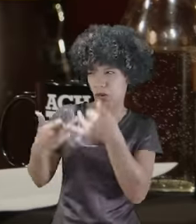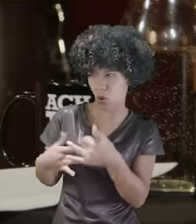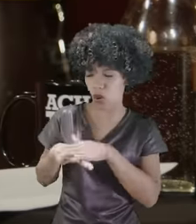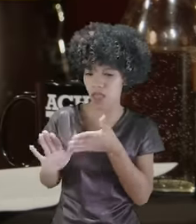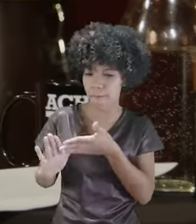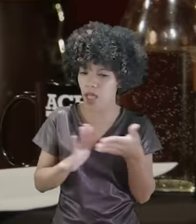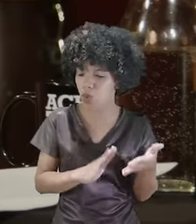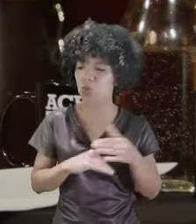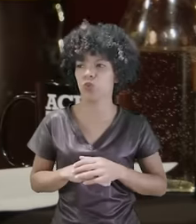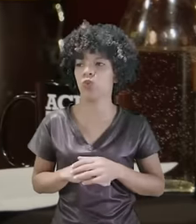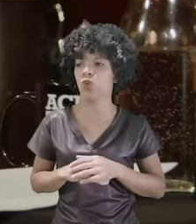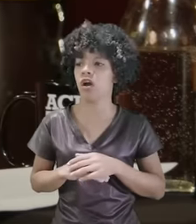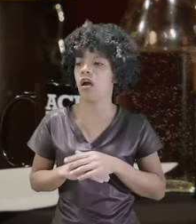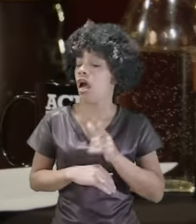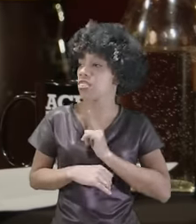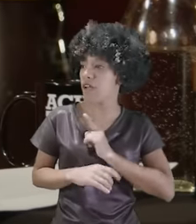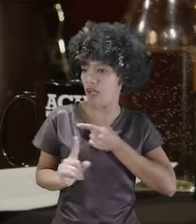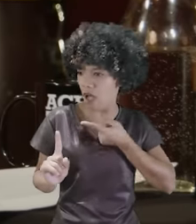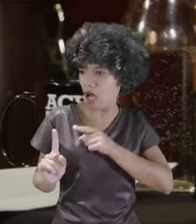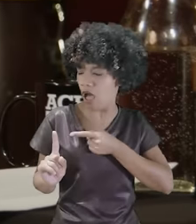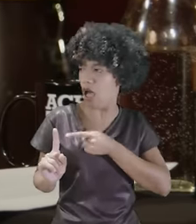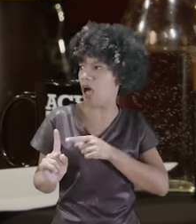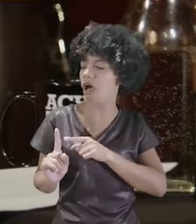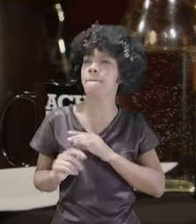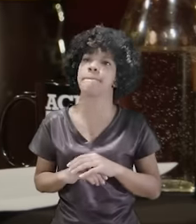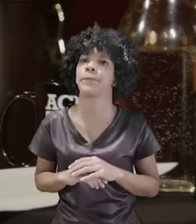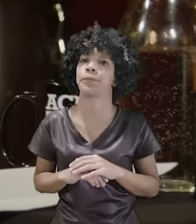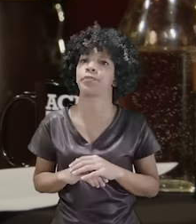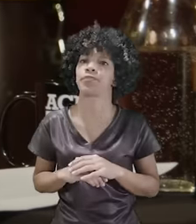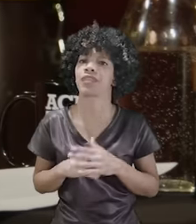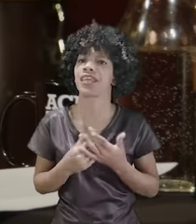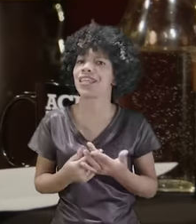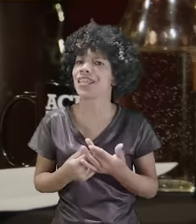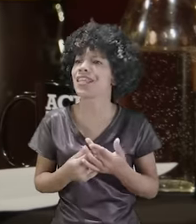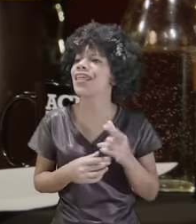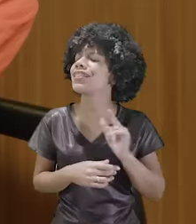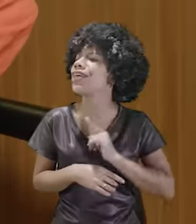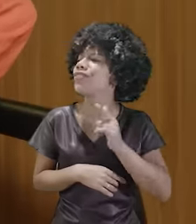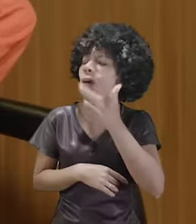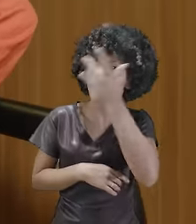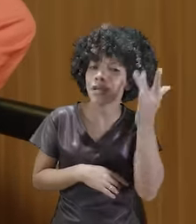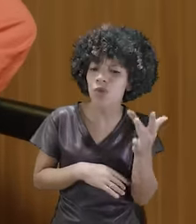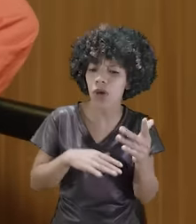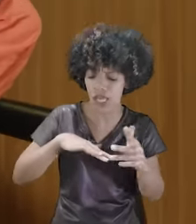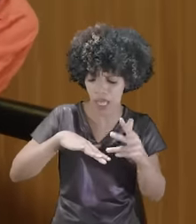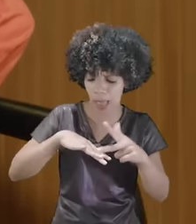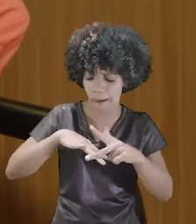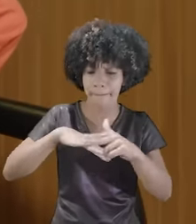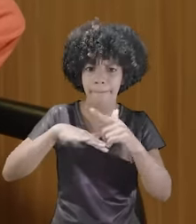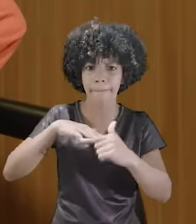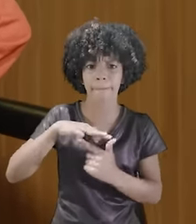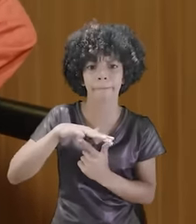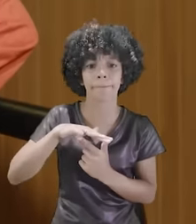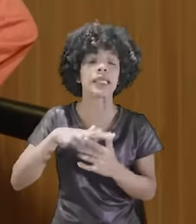que durante esse período você teve essas ameaças e alguém perdeu o dedo então ele estava